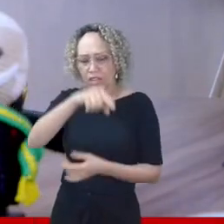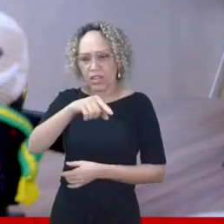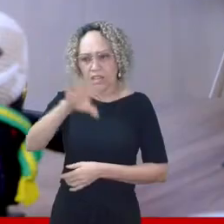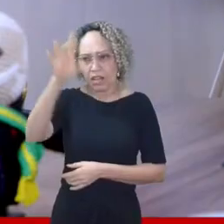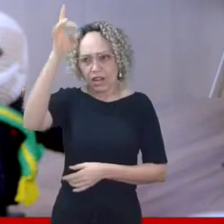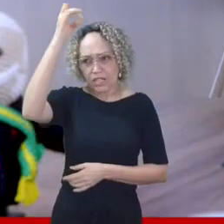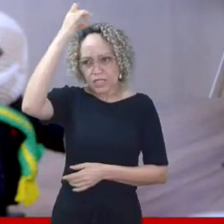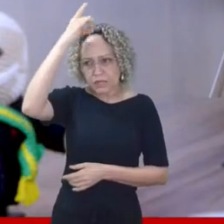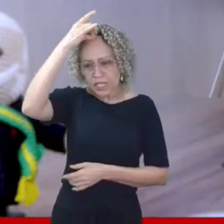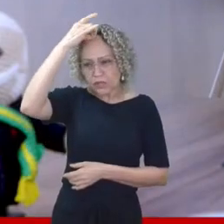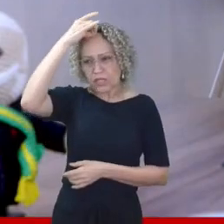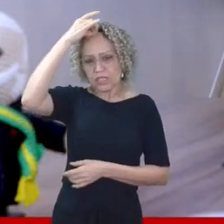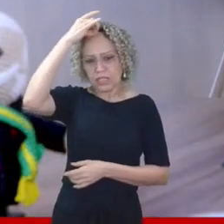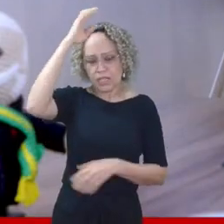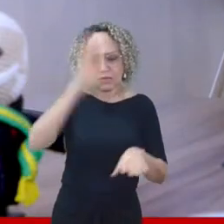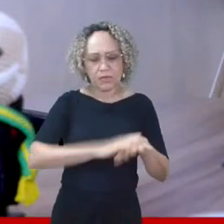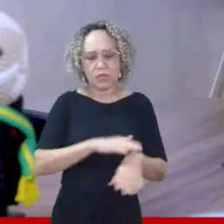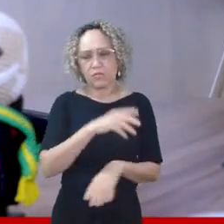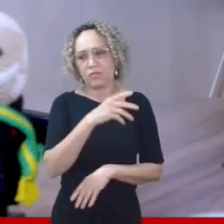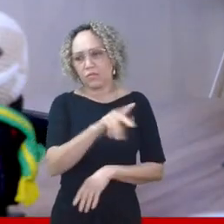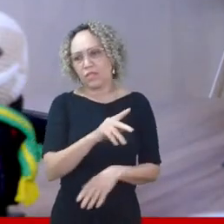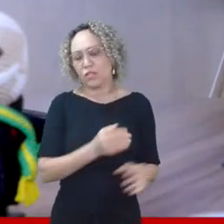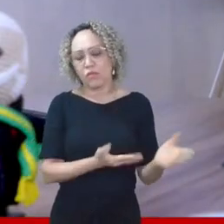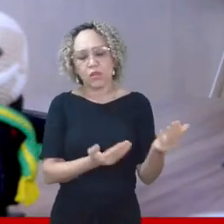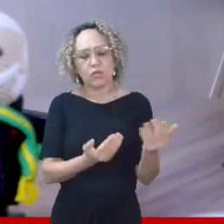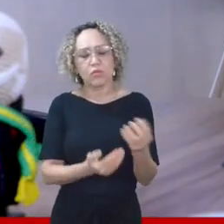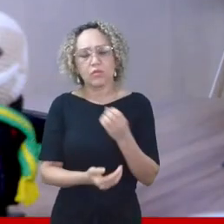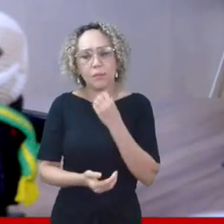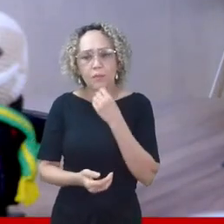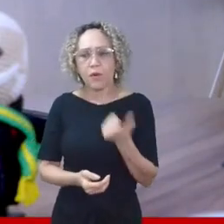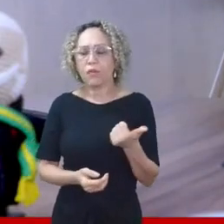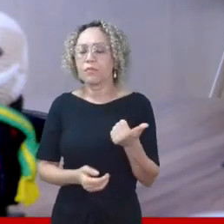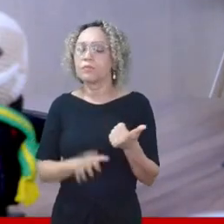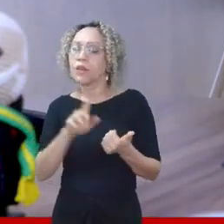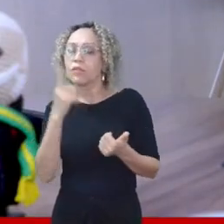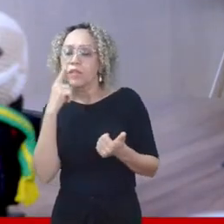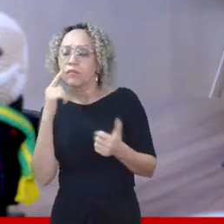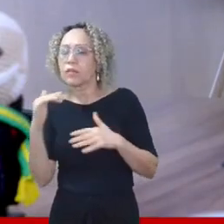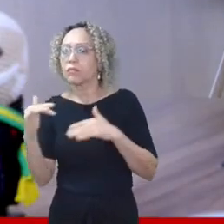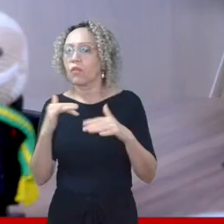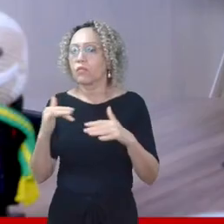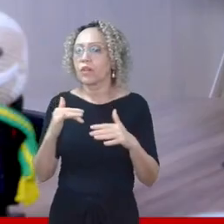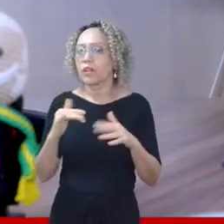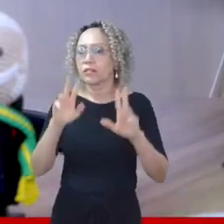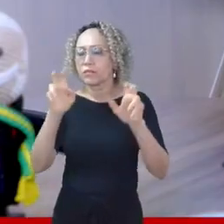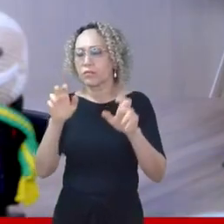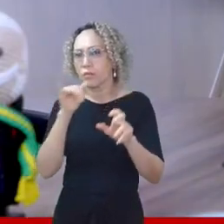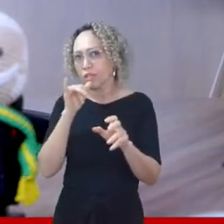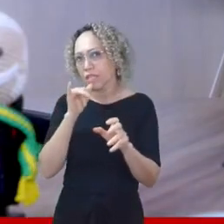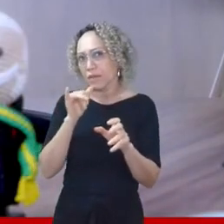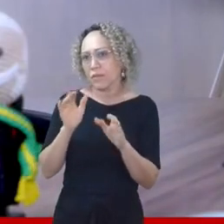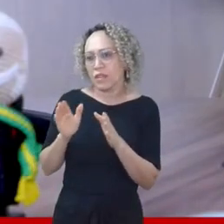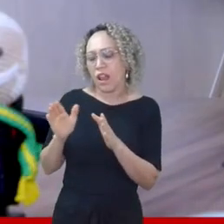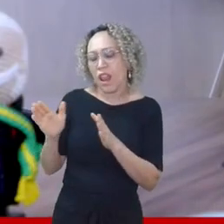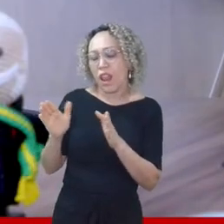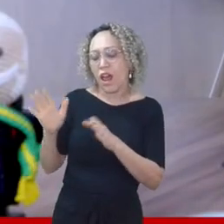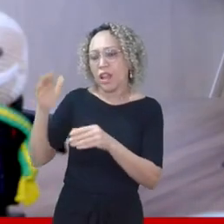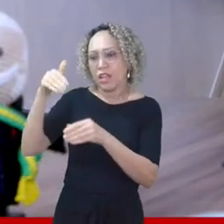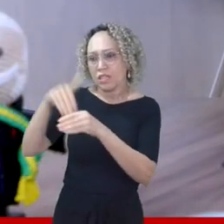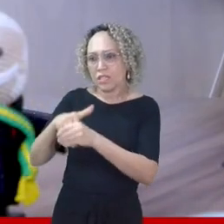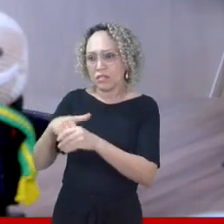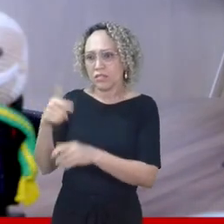bom, porque você vê um movimento, e aí quando a gente traz para as eleições de 2022,